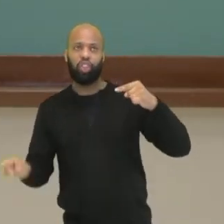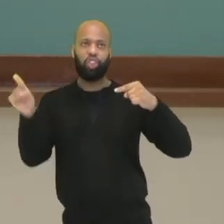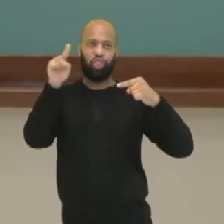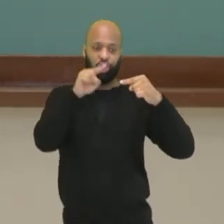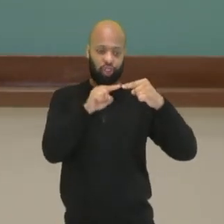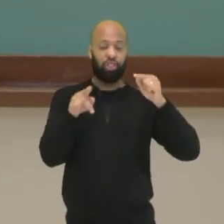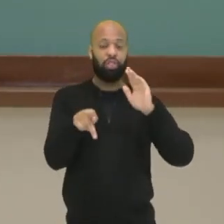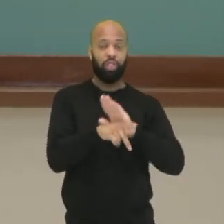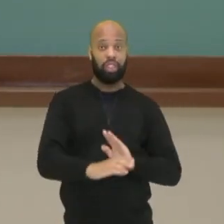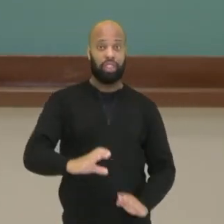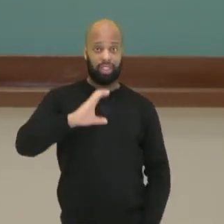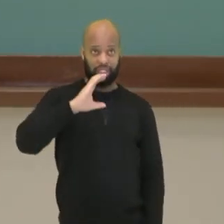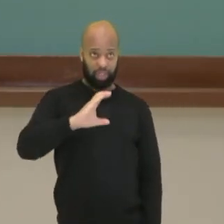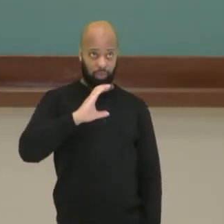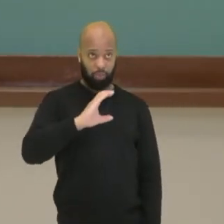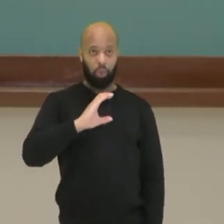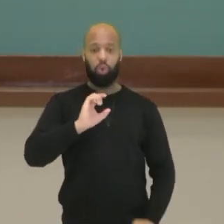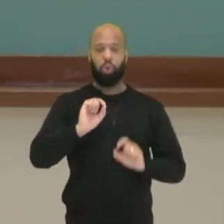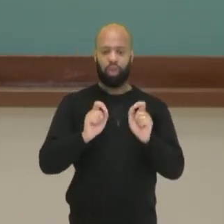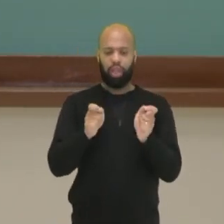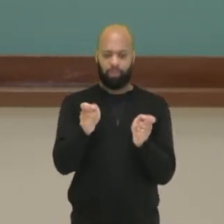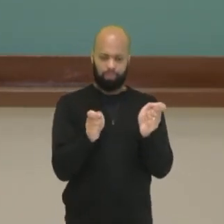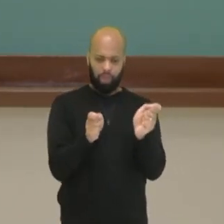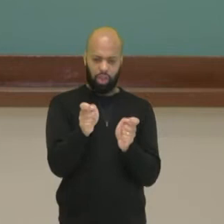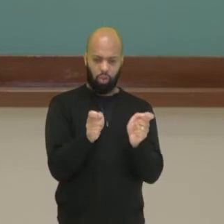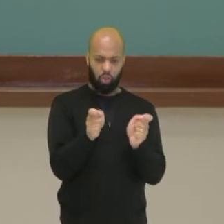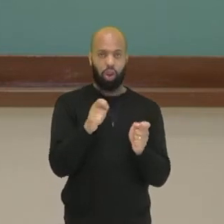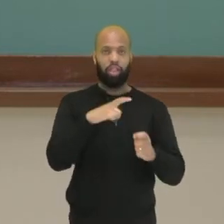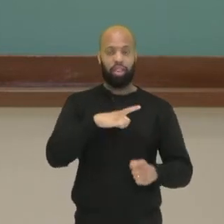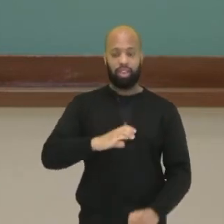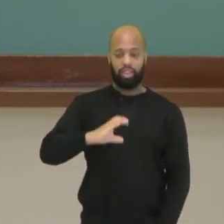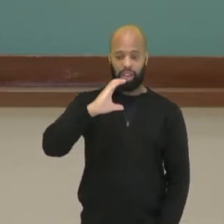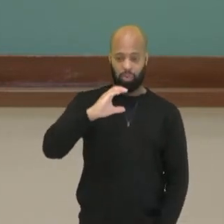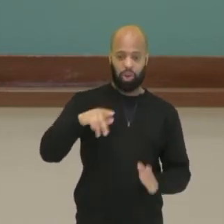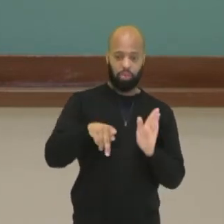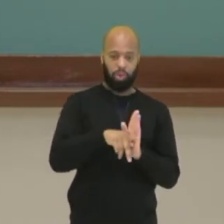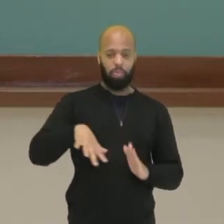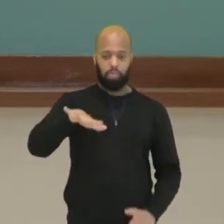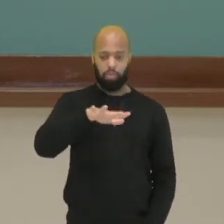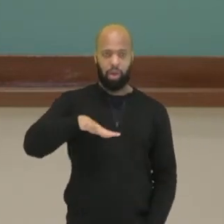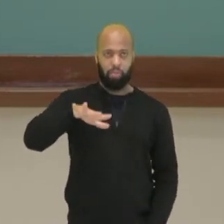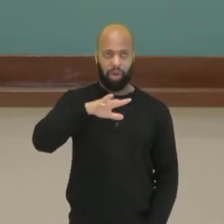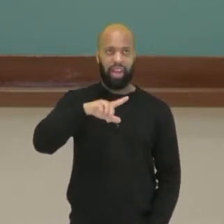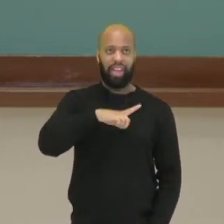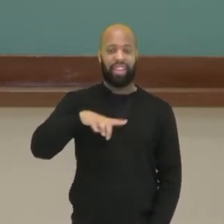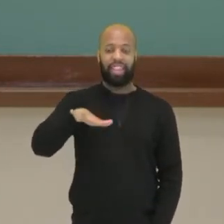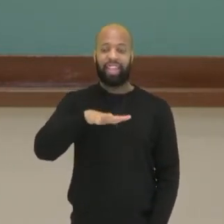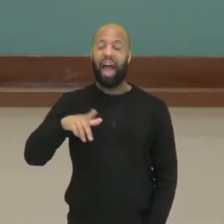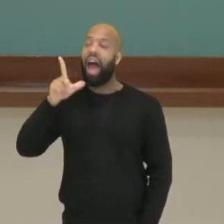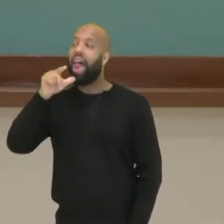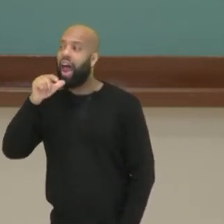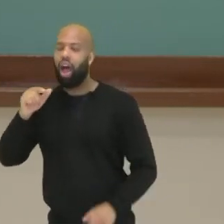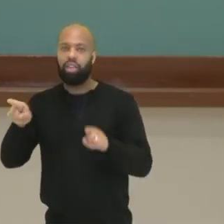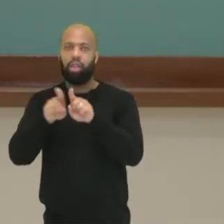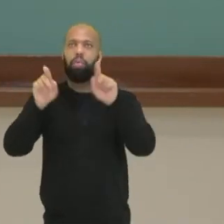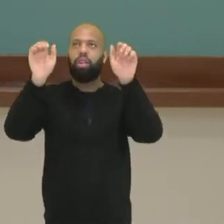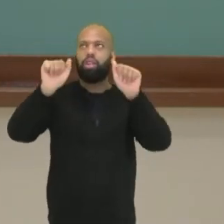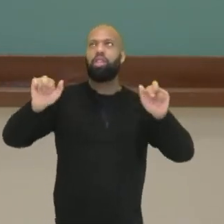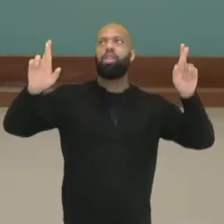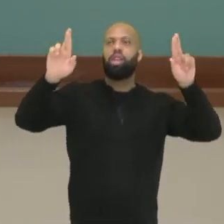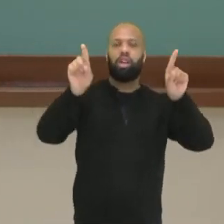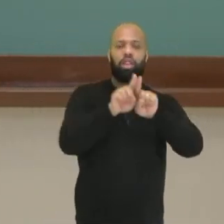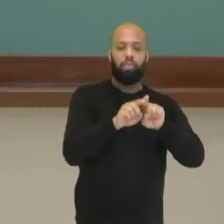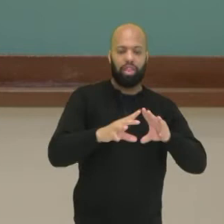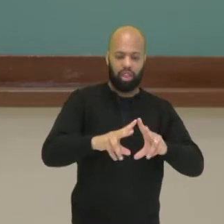do carbono. Né? Ele regula a movimentação do carbono pela atmosfera, hidrosfera e litosfera, faz